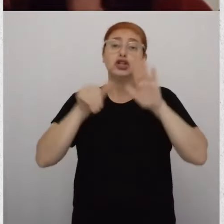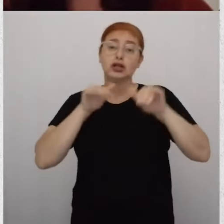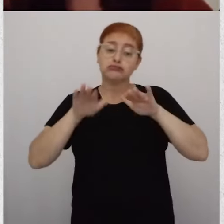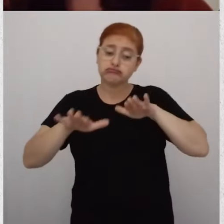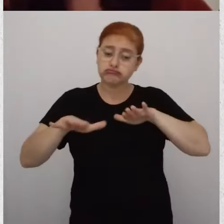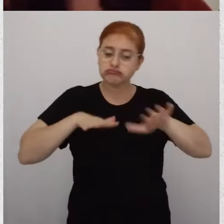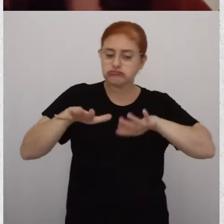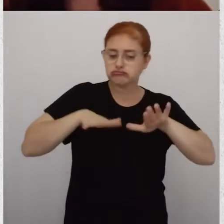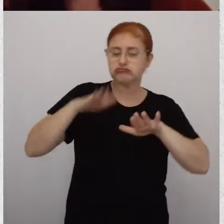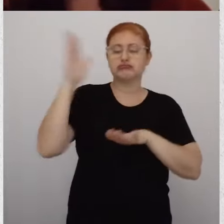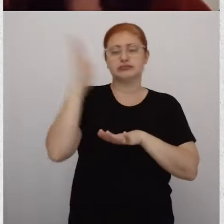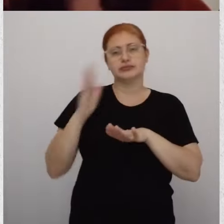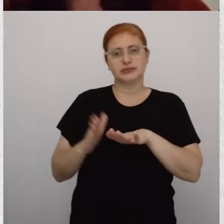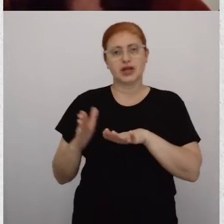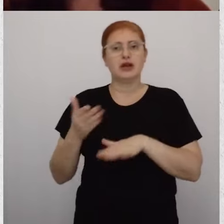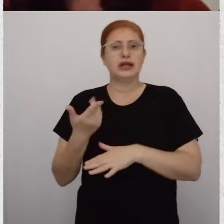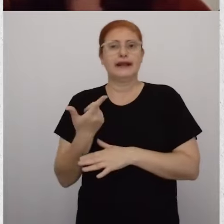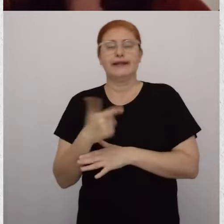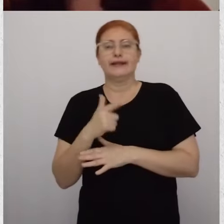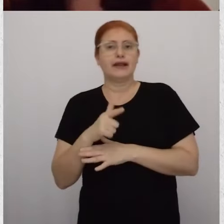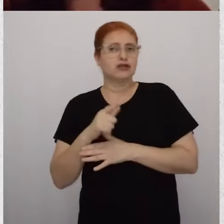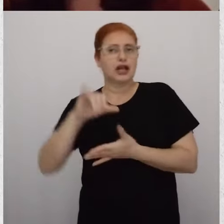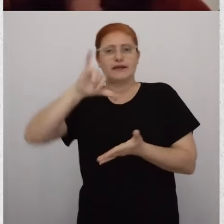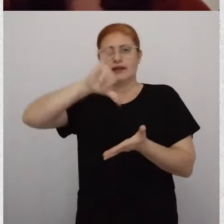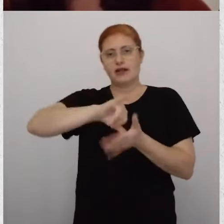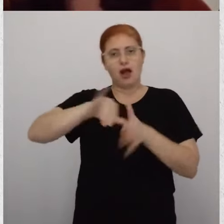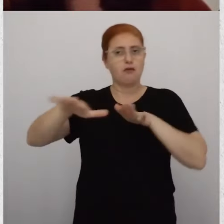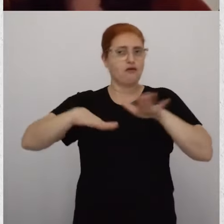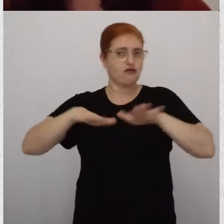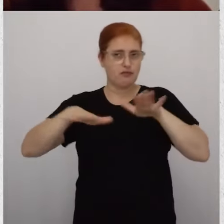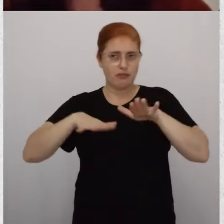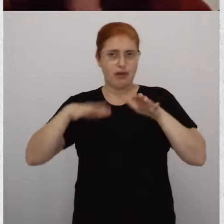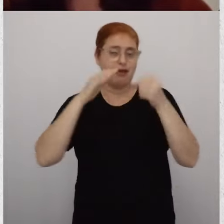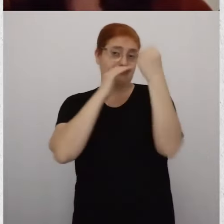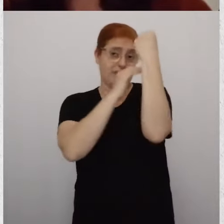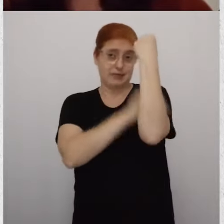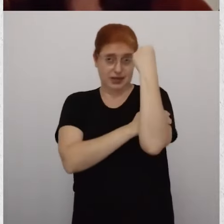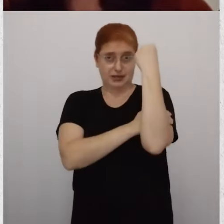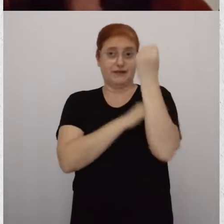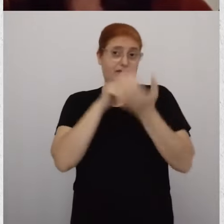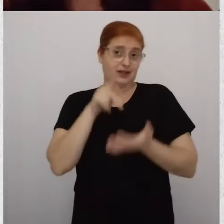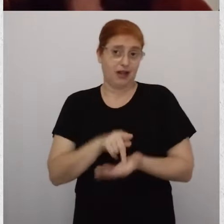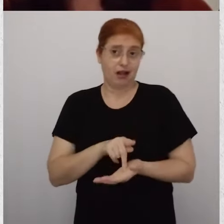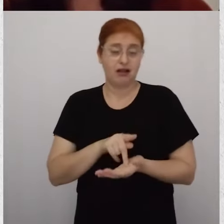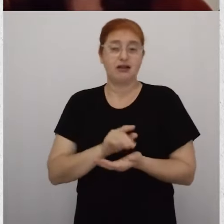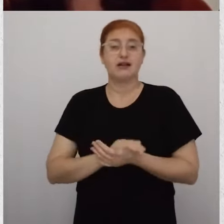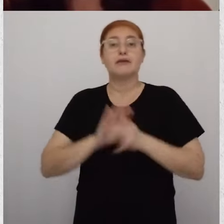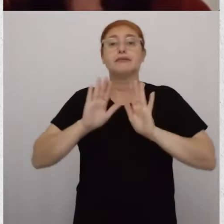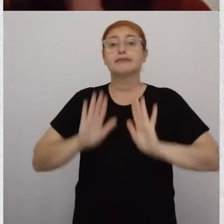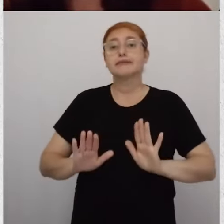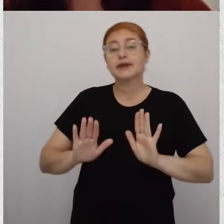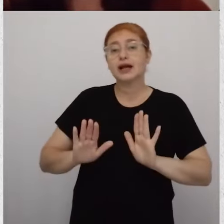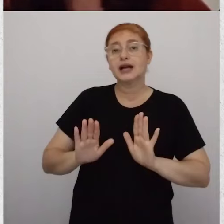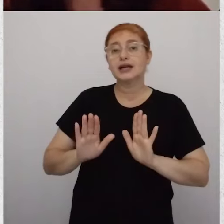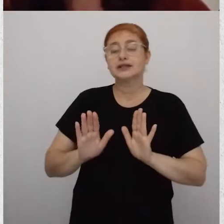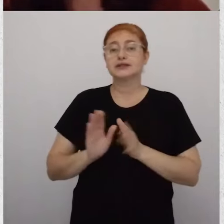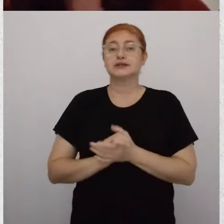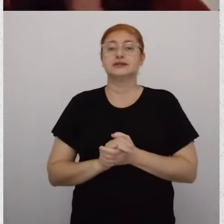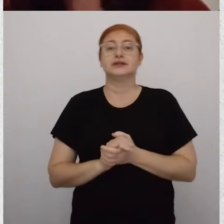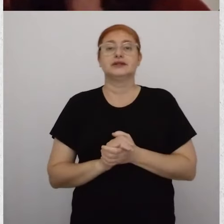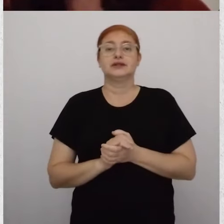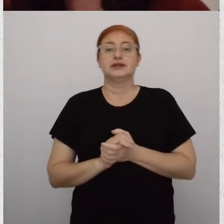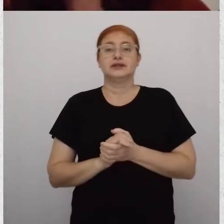movimentos nacionais. Ele não tem uma central dos movimentos feministas, isso é verdade. Porém, no interior